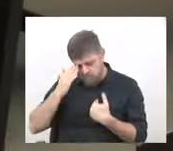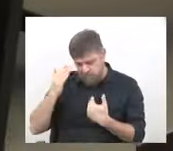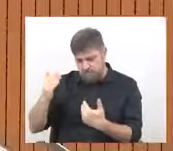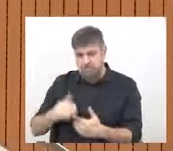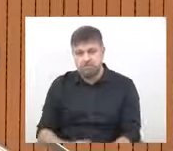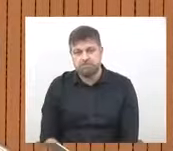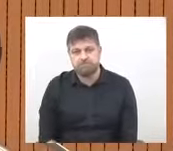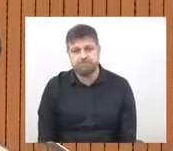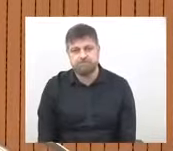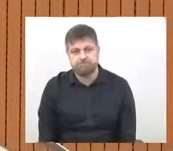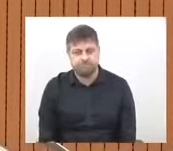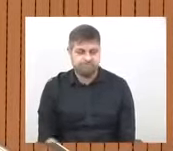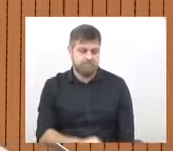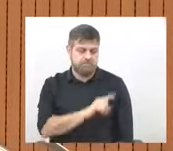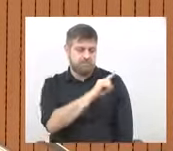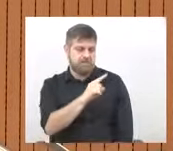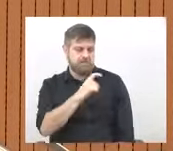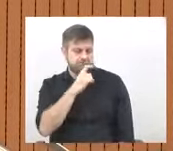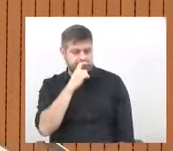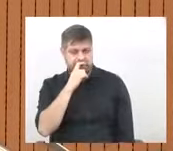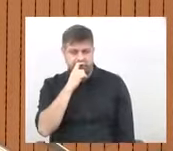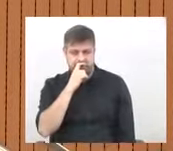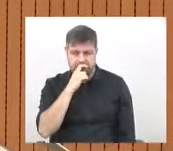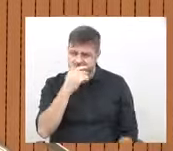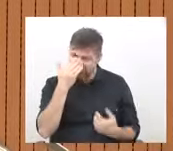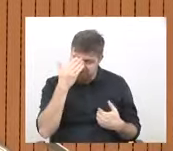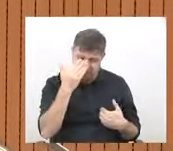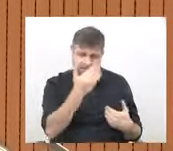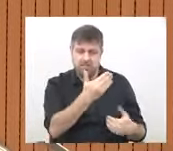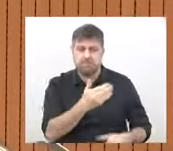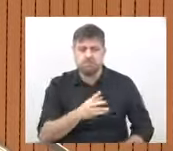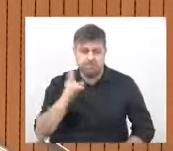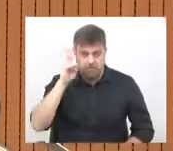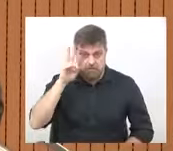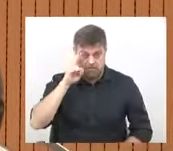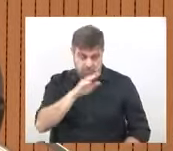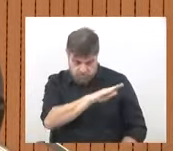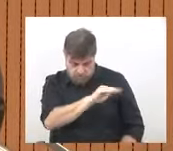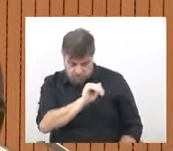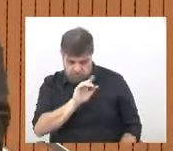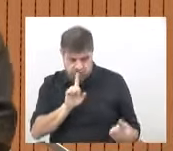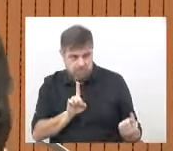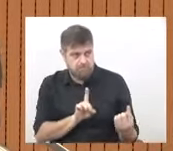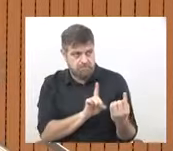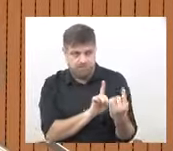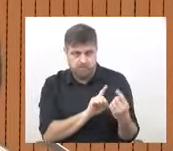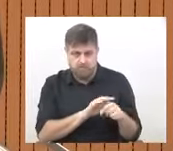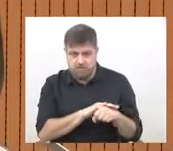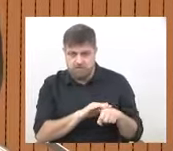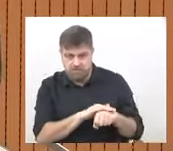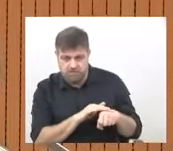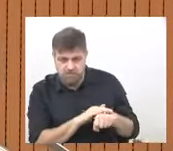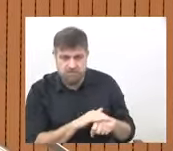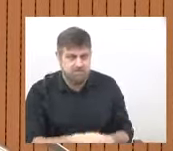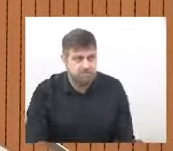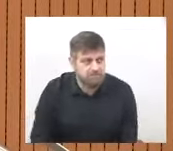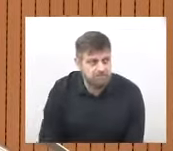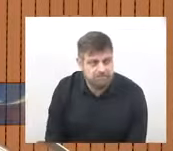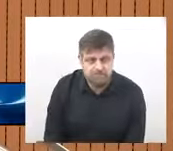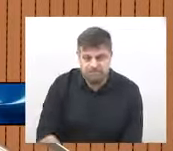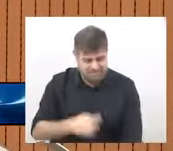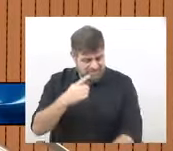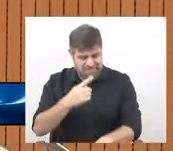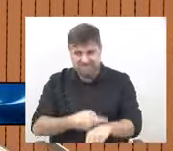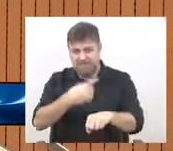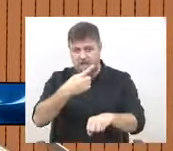que agradeço o nome do vereador José Carlos. Eu me lembro assim que eu fui procurar o senhor e de imediato